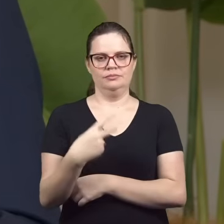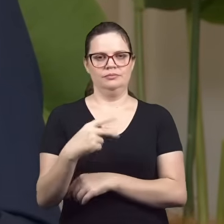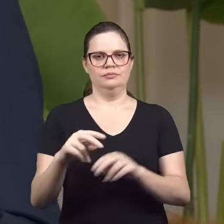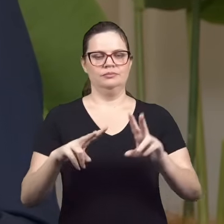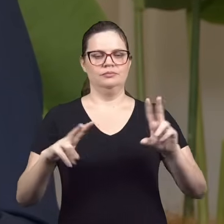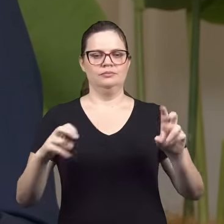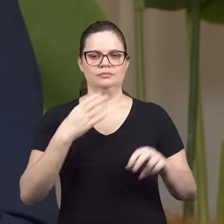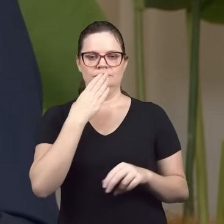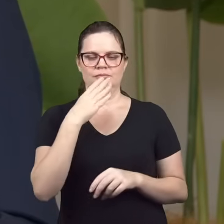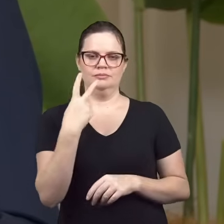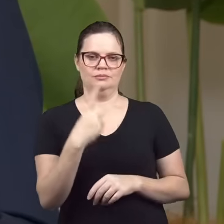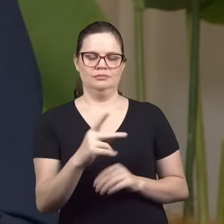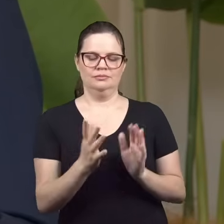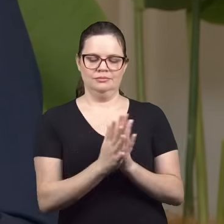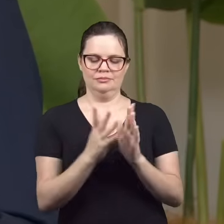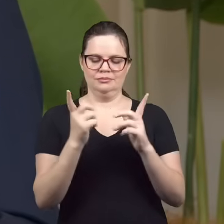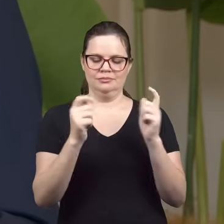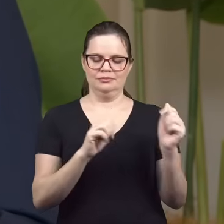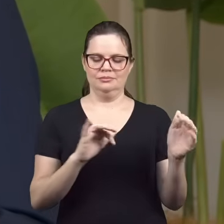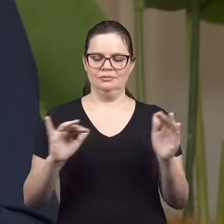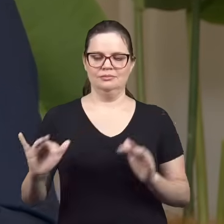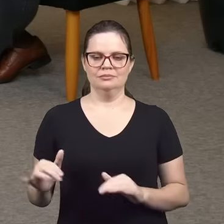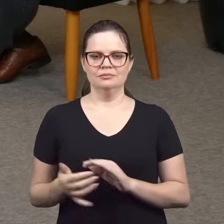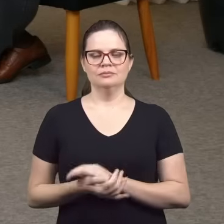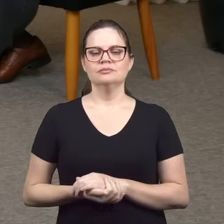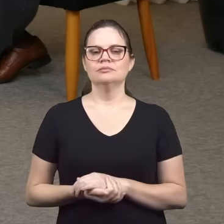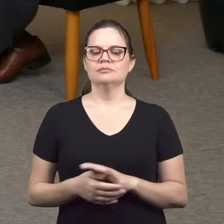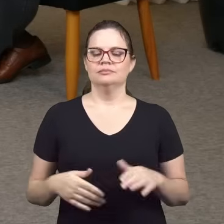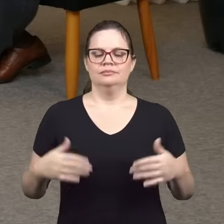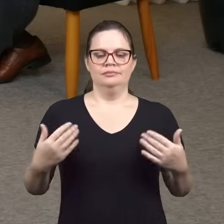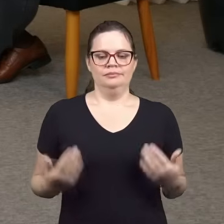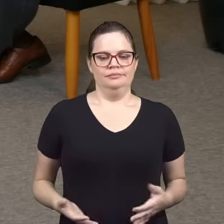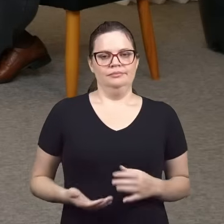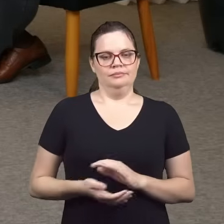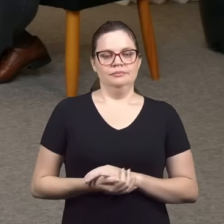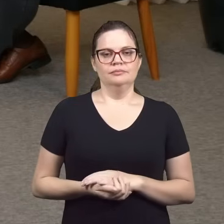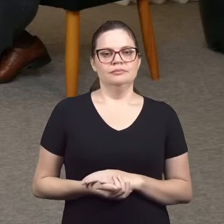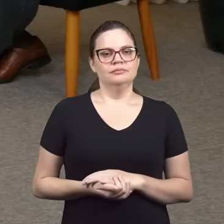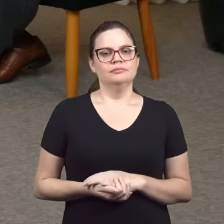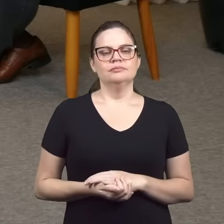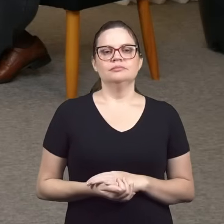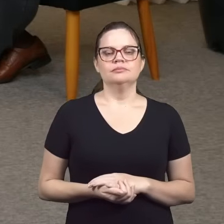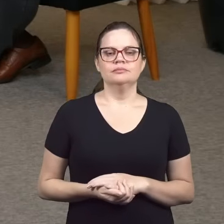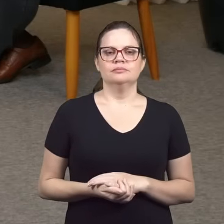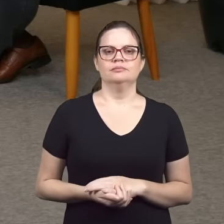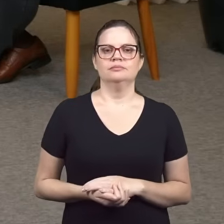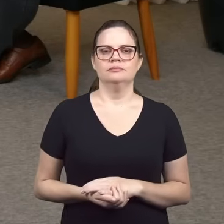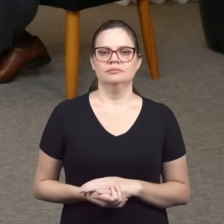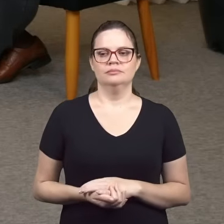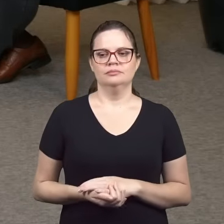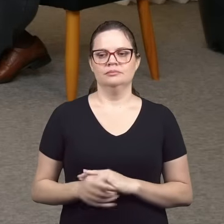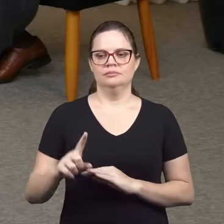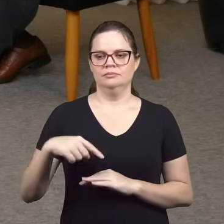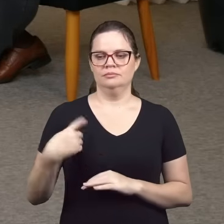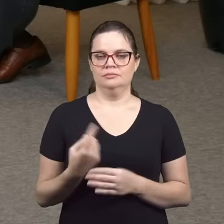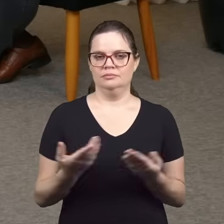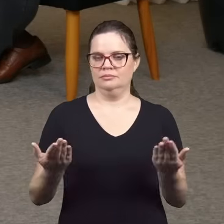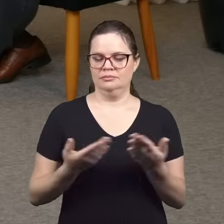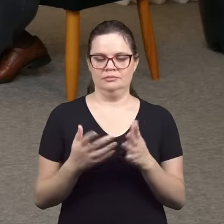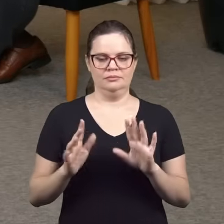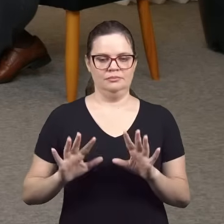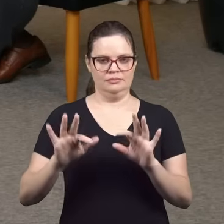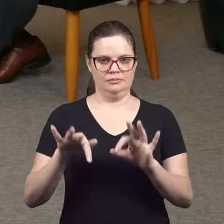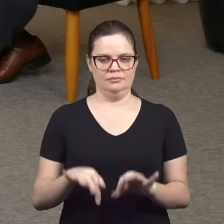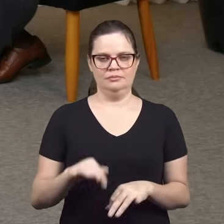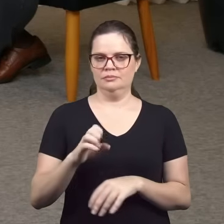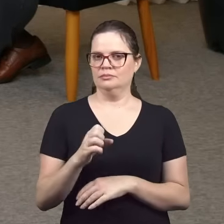à sua promessa. Louvado seja o nome do Senhor. Bem, amados, nós vamos partir para o encerramento do